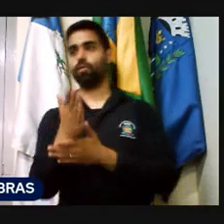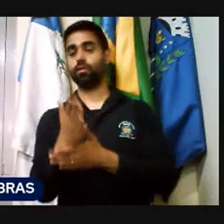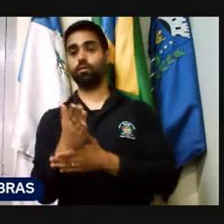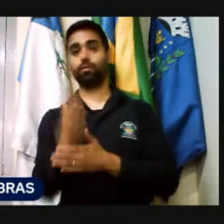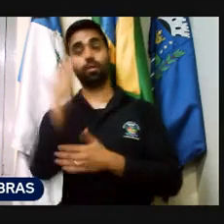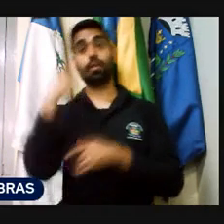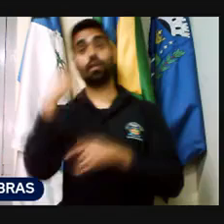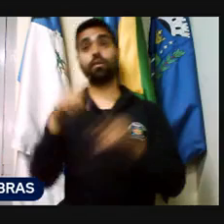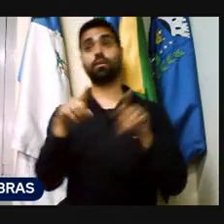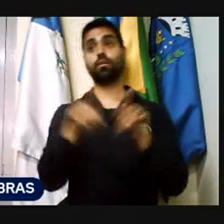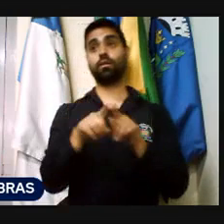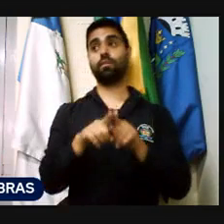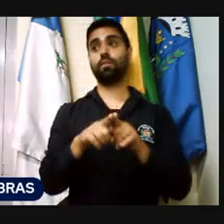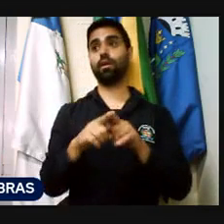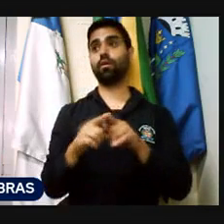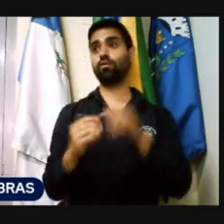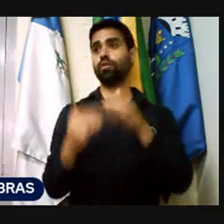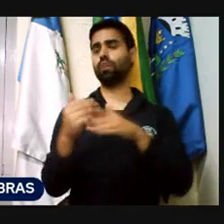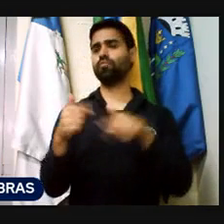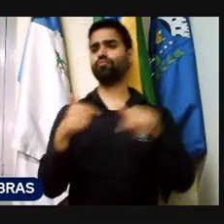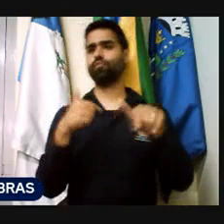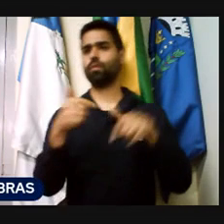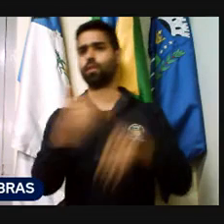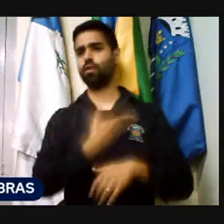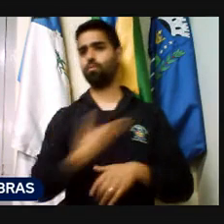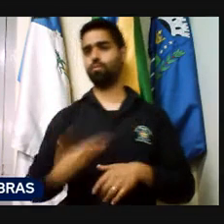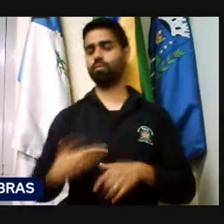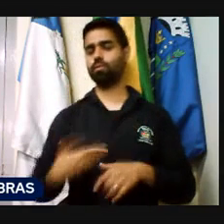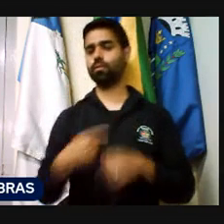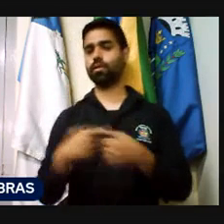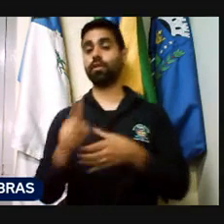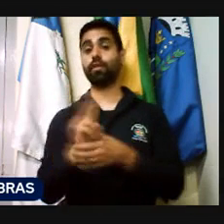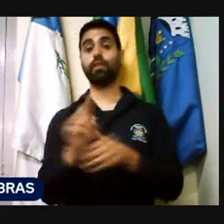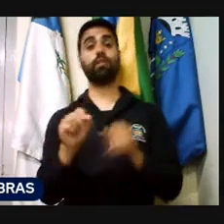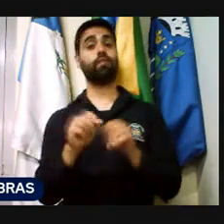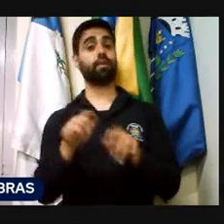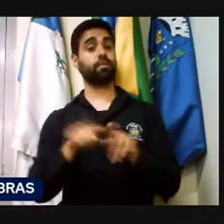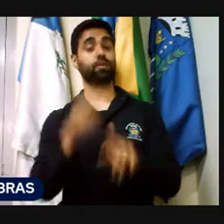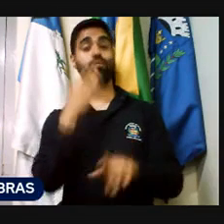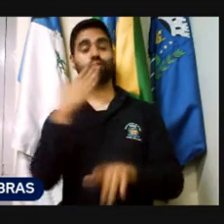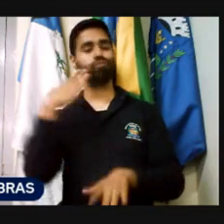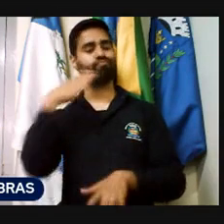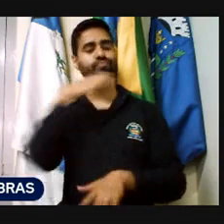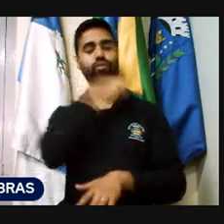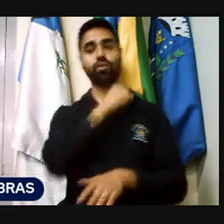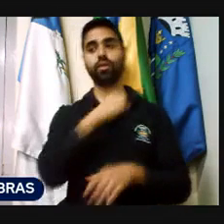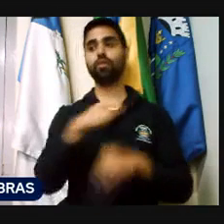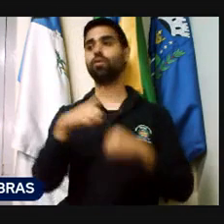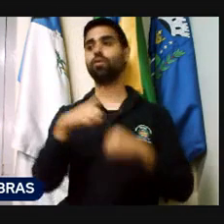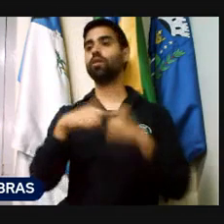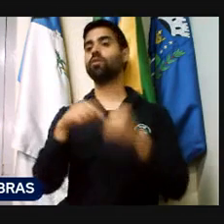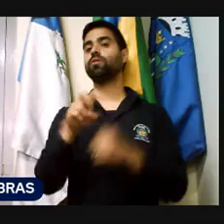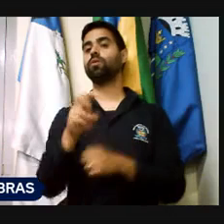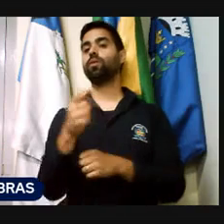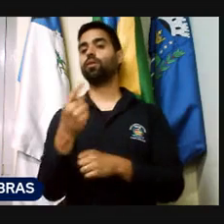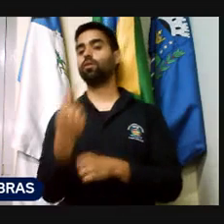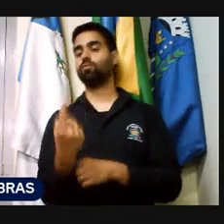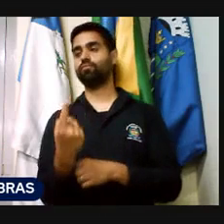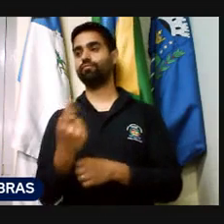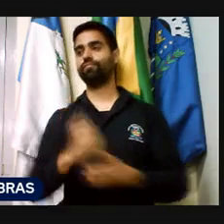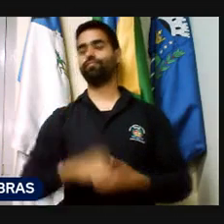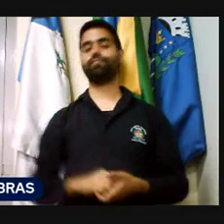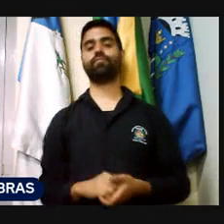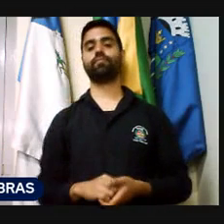vista a relevância do tema para os serviços públicos municipais, e o que faço com o pedido de urgência na forma do artigo